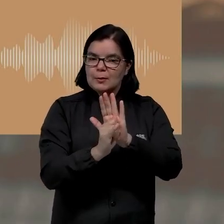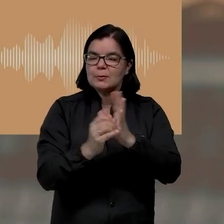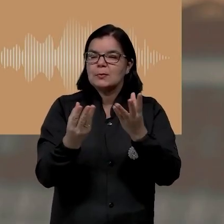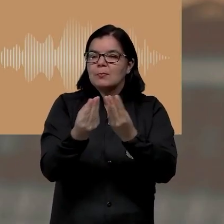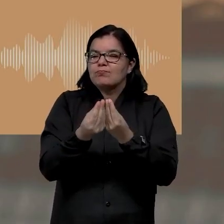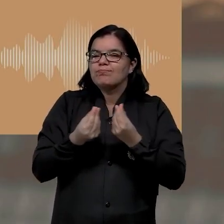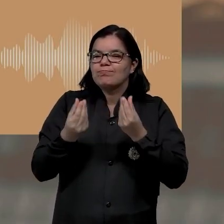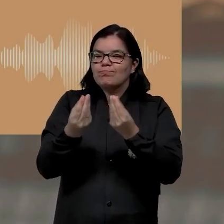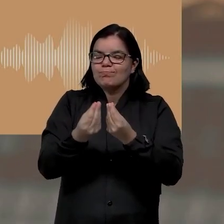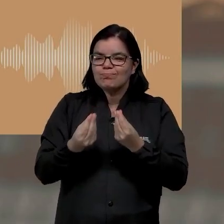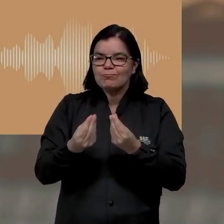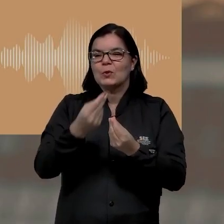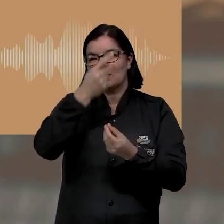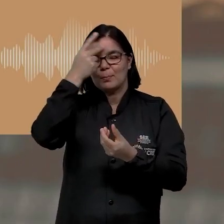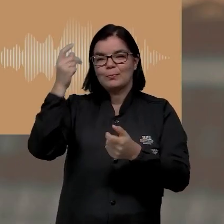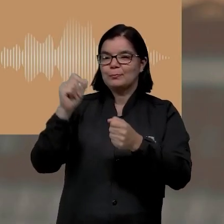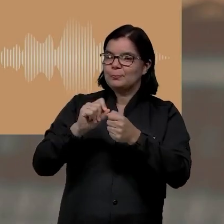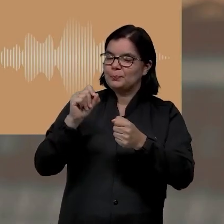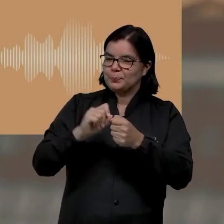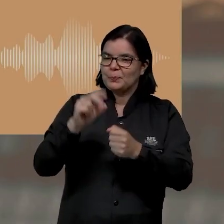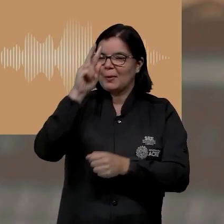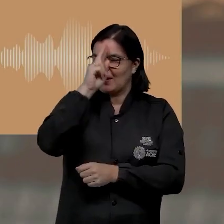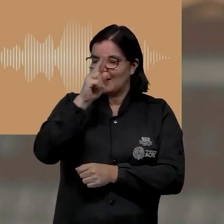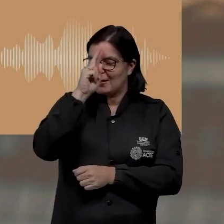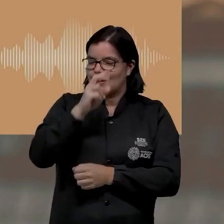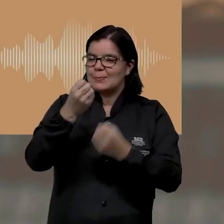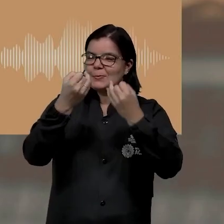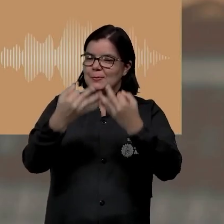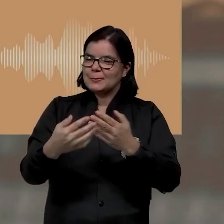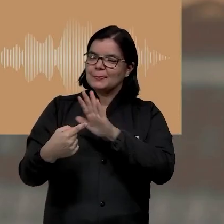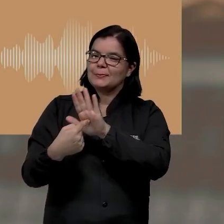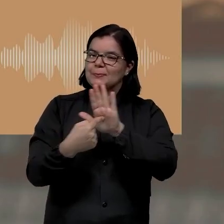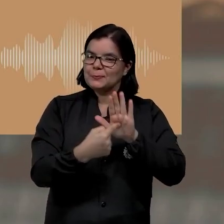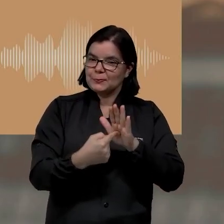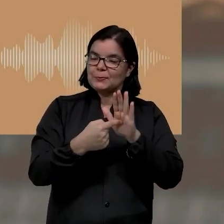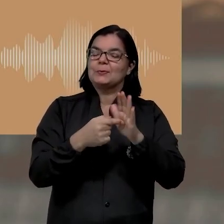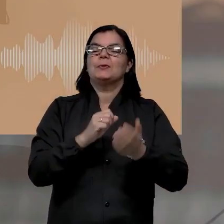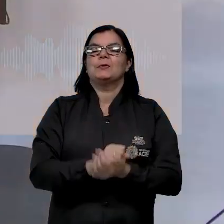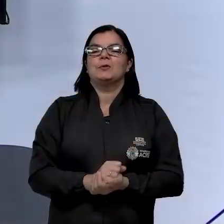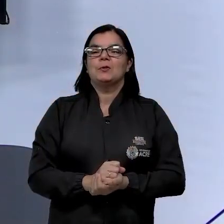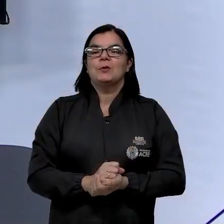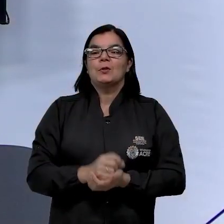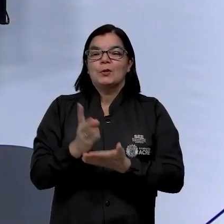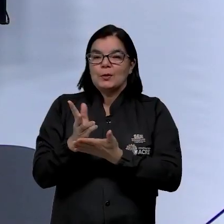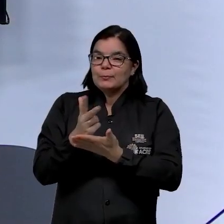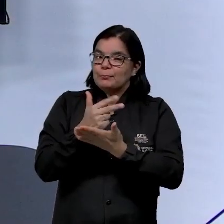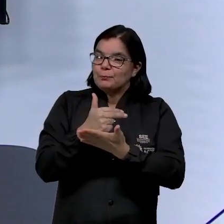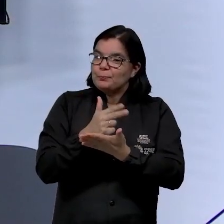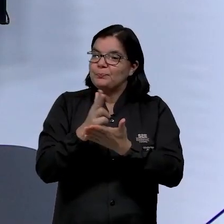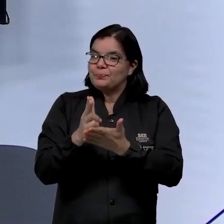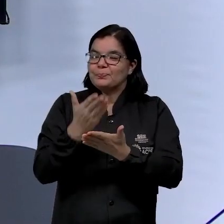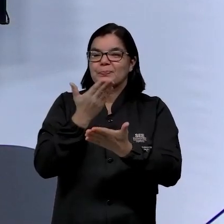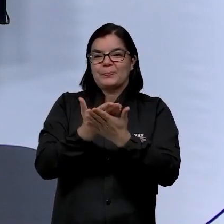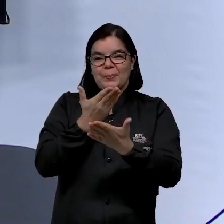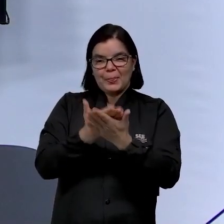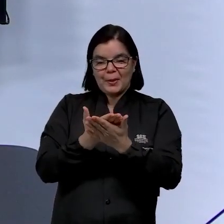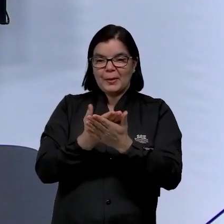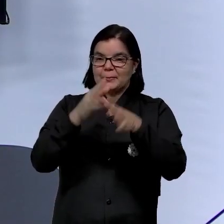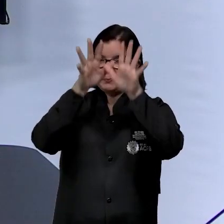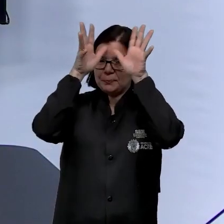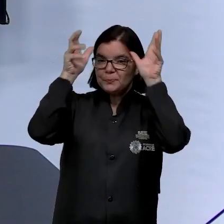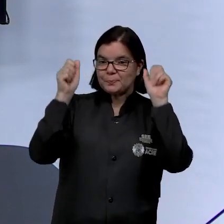a essência do autor. Lembra quando a gente trouxe aqui nos nossos estúdios do Centro de Mídias de Educação do Acre,